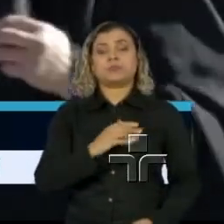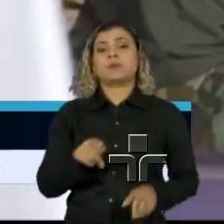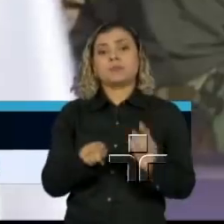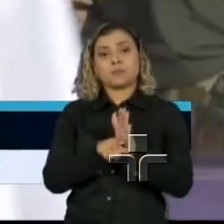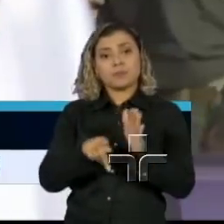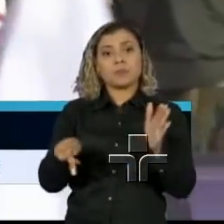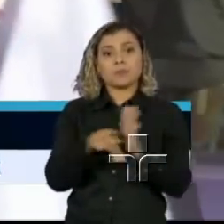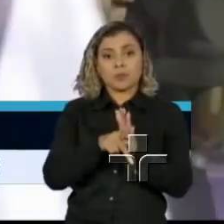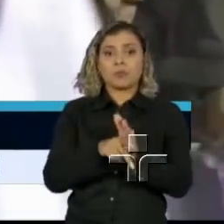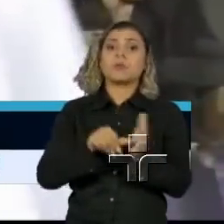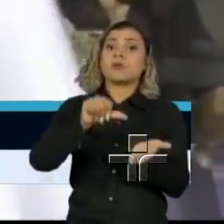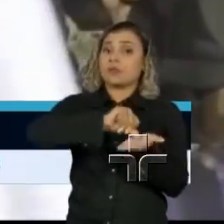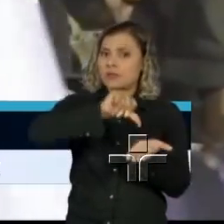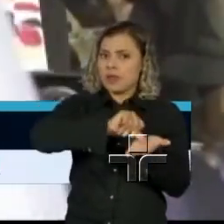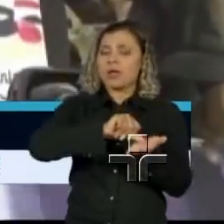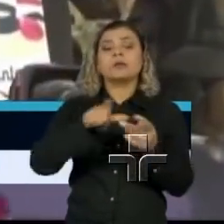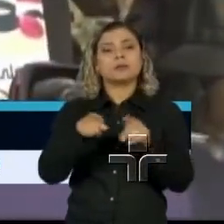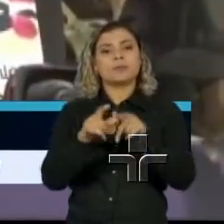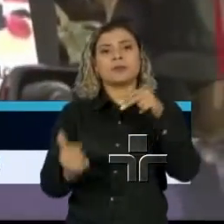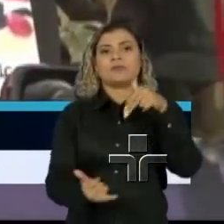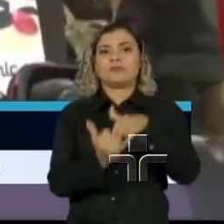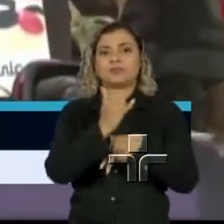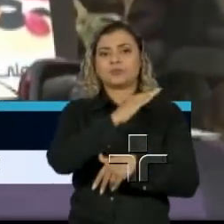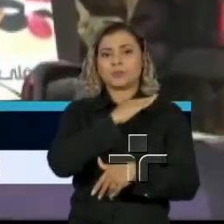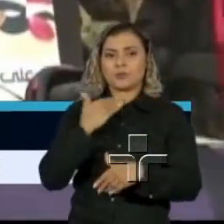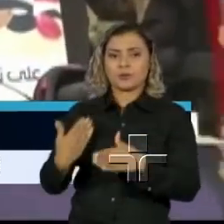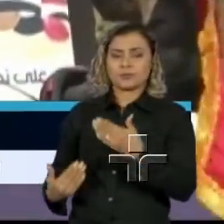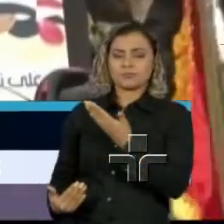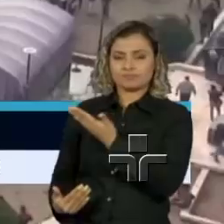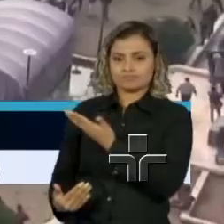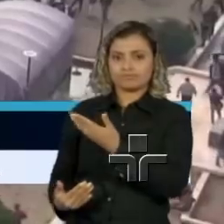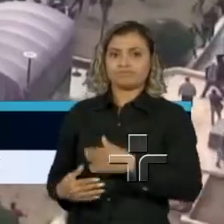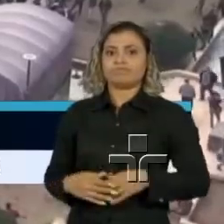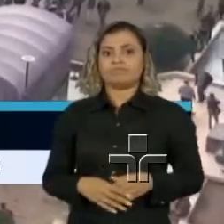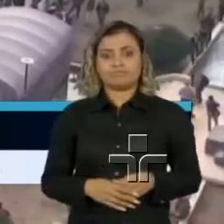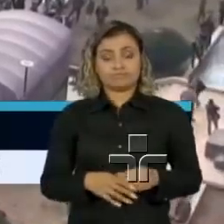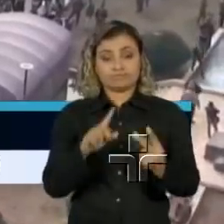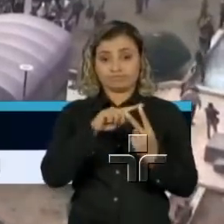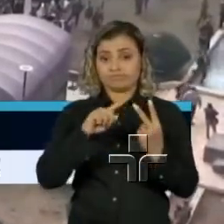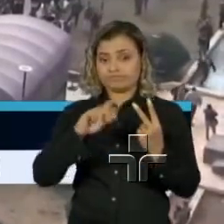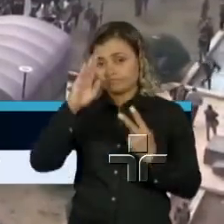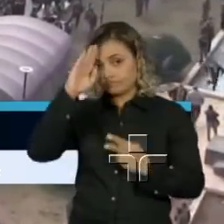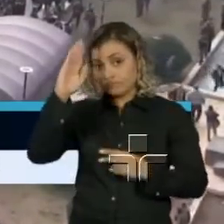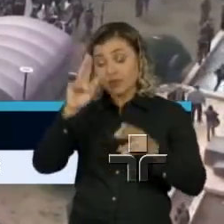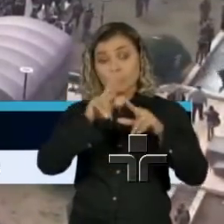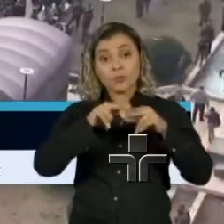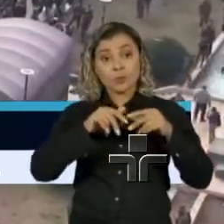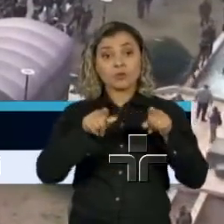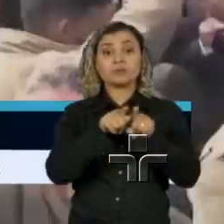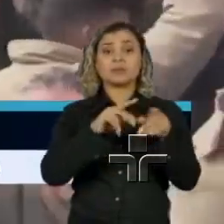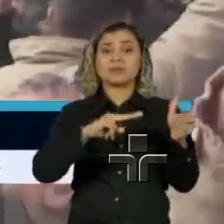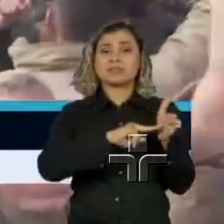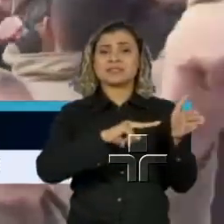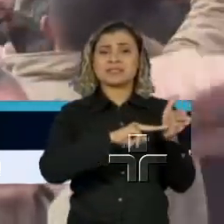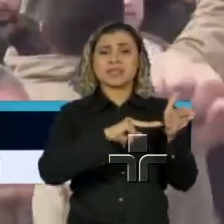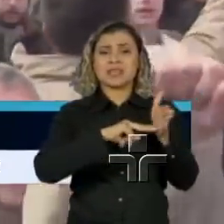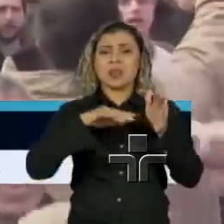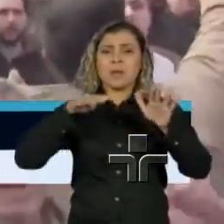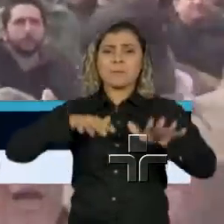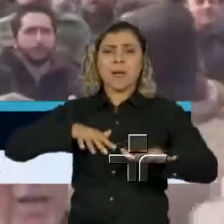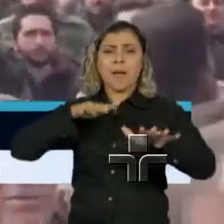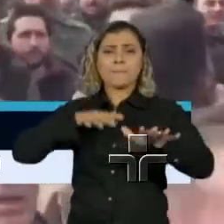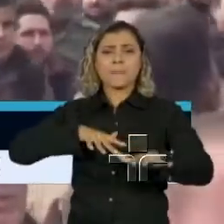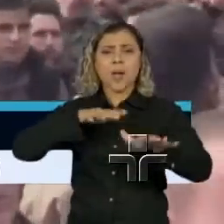iraquianas. Ele também foi vítima do ataque que matou Soleimani em Bagdá. Em Alepo, na Síria, centenas de manifestantes fizeram um